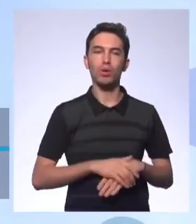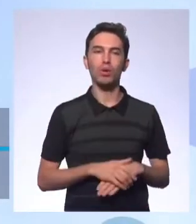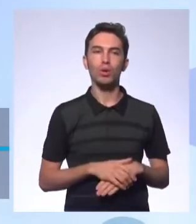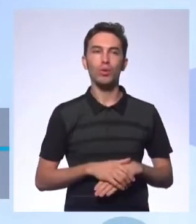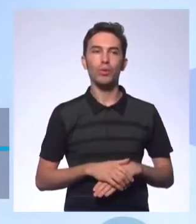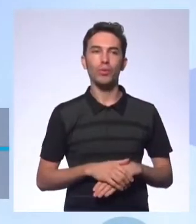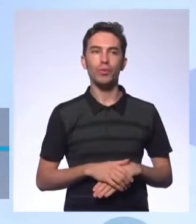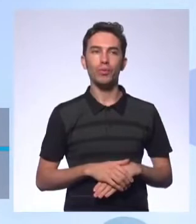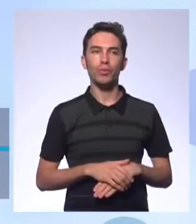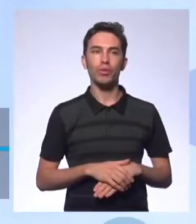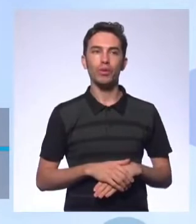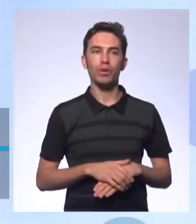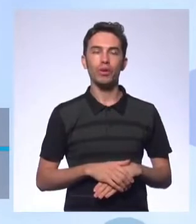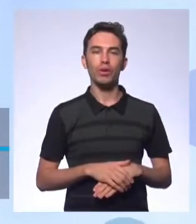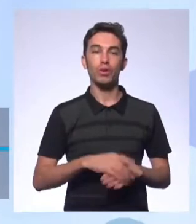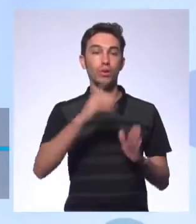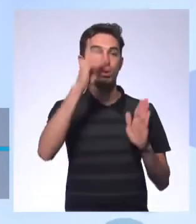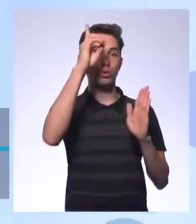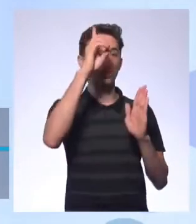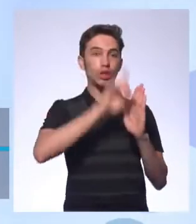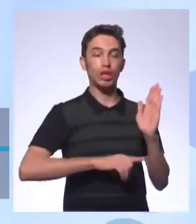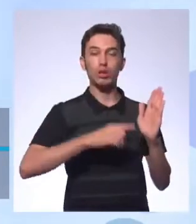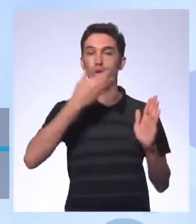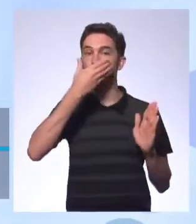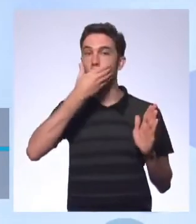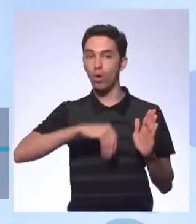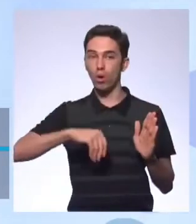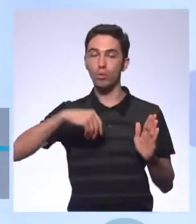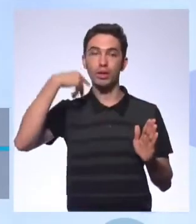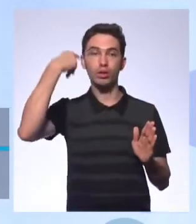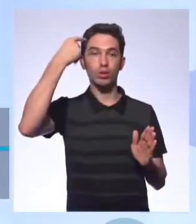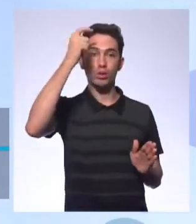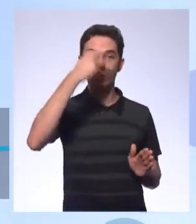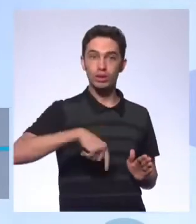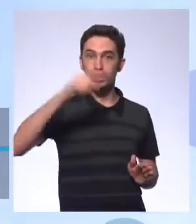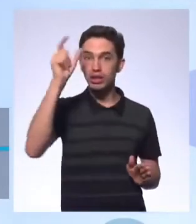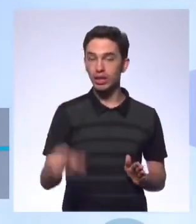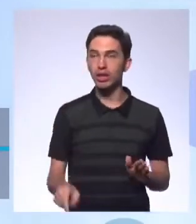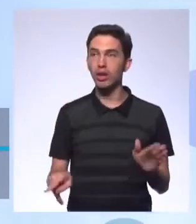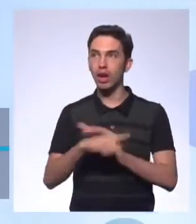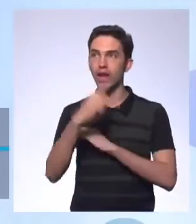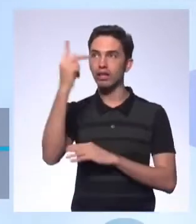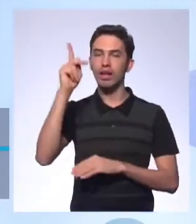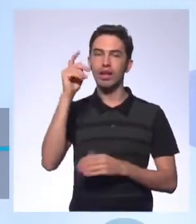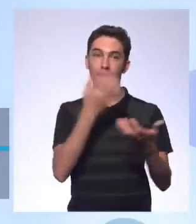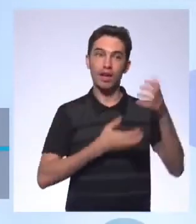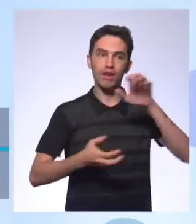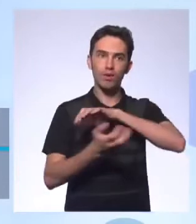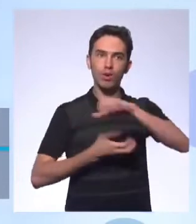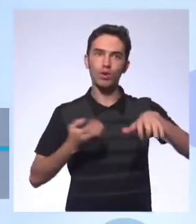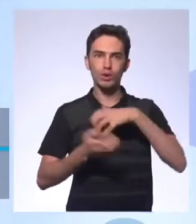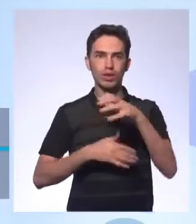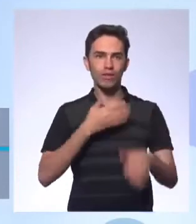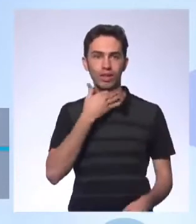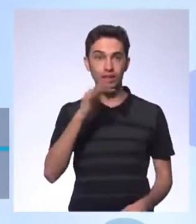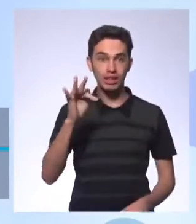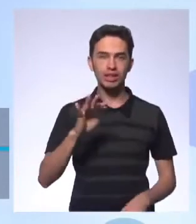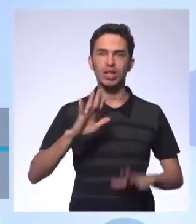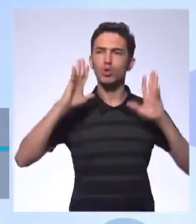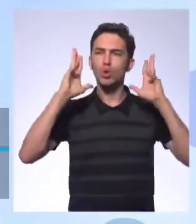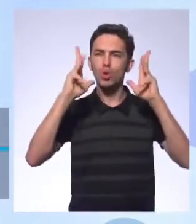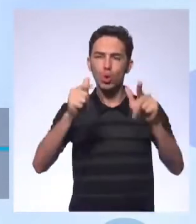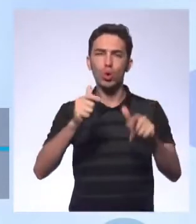os direitos do homem e do cidadão, lá herdeiros da Revolução Francesa, todo homem